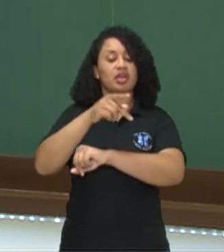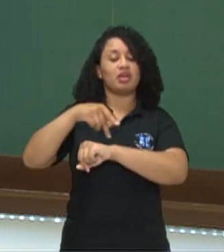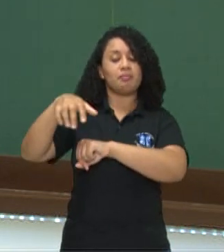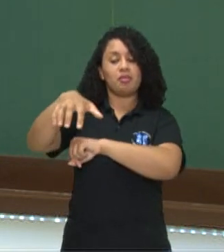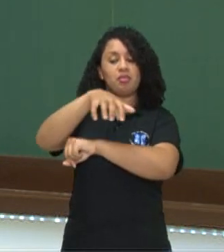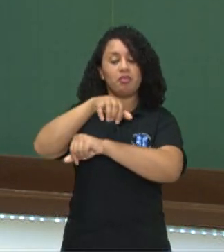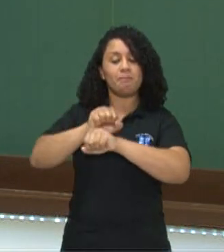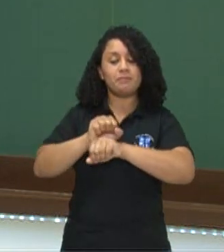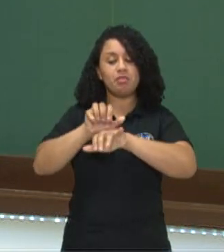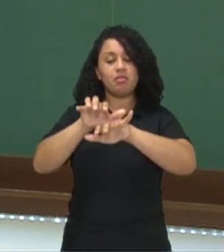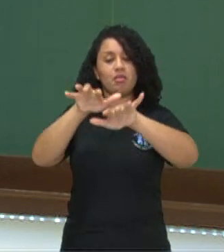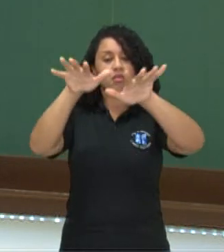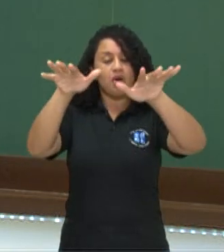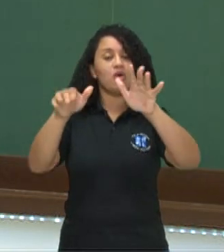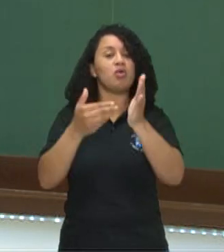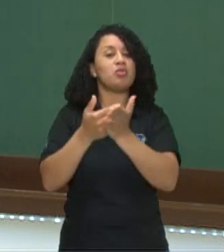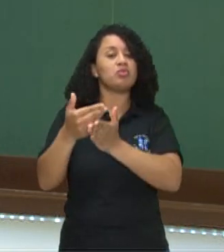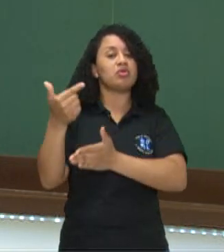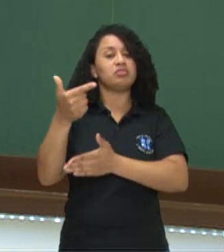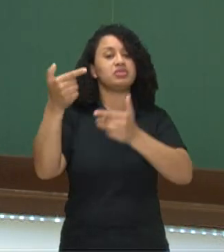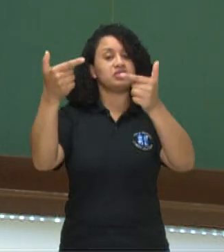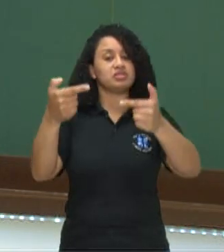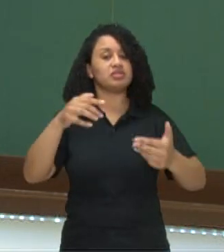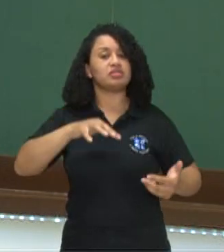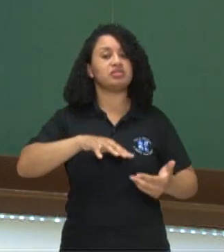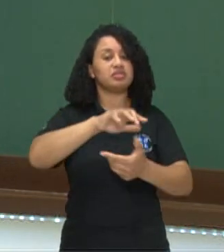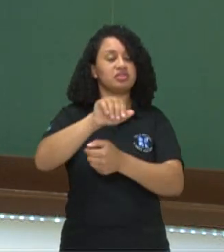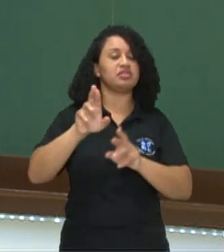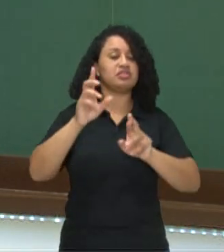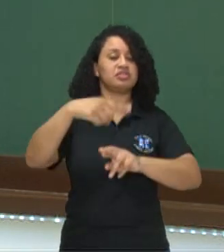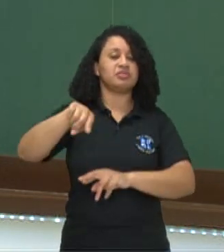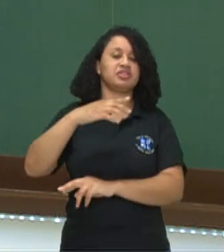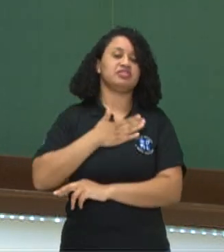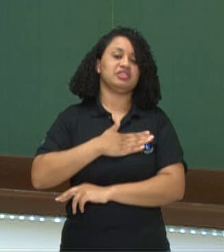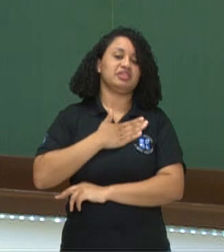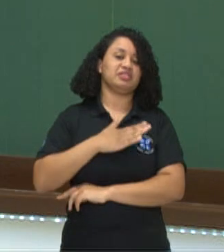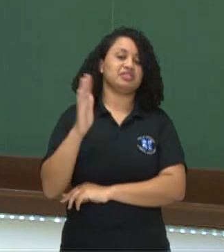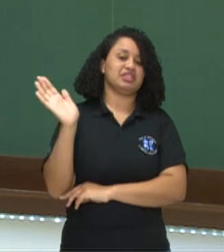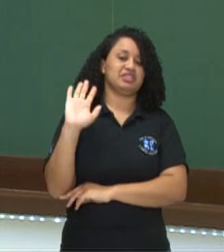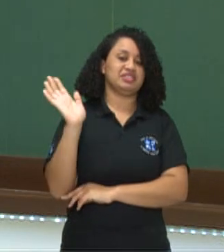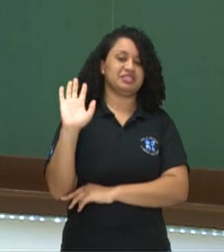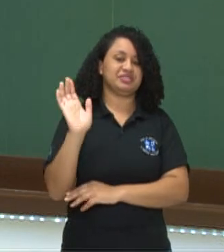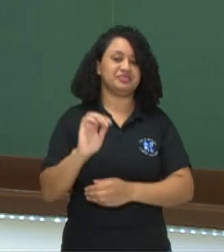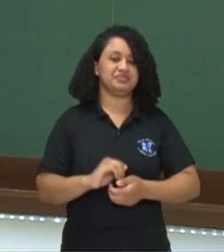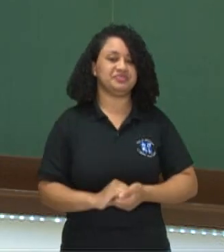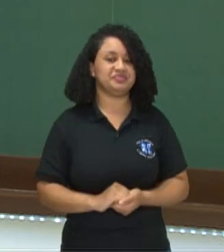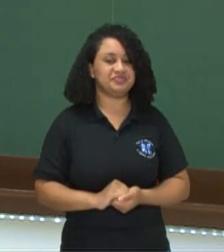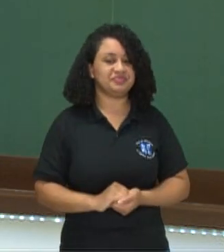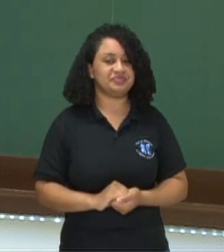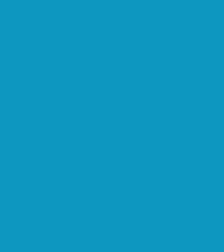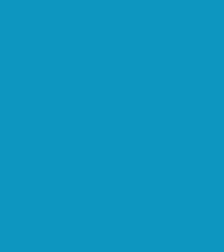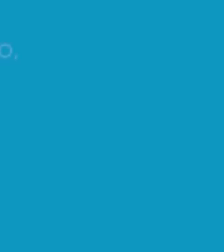do eixo no início da Segunda Guerra Mundial. Espero que vocês tenham gostado. Até breve!